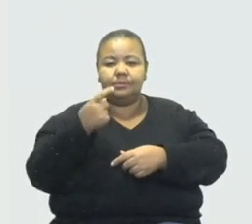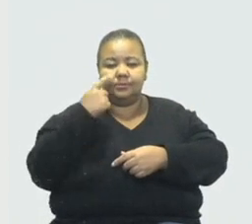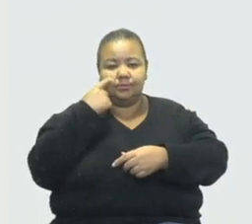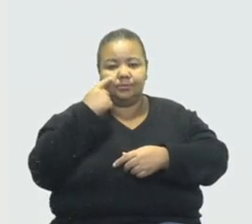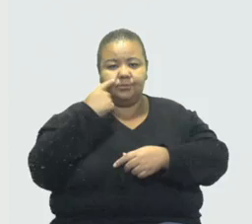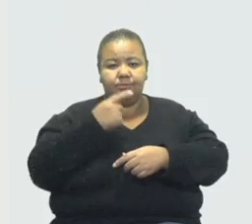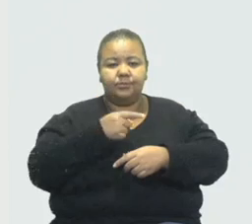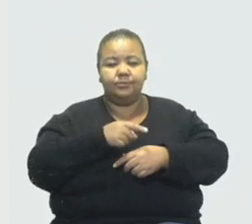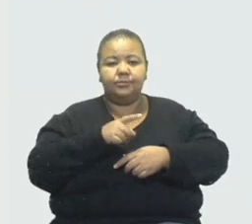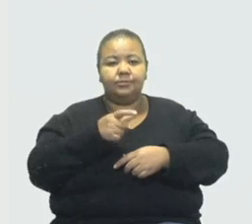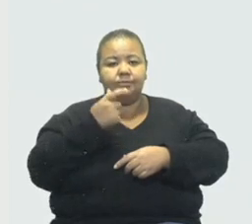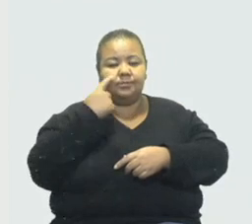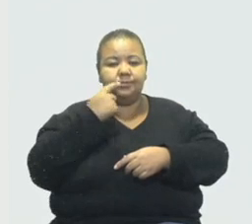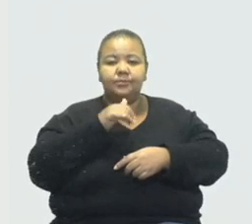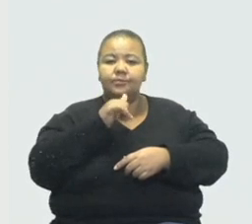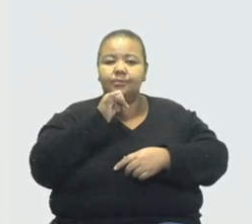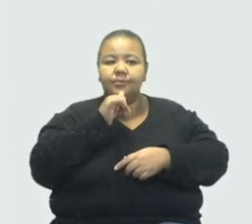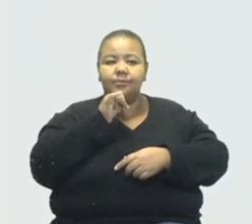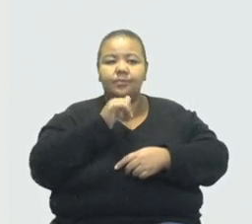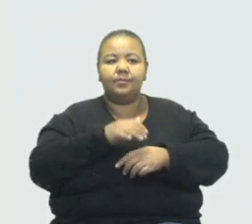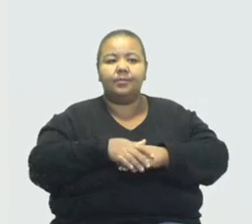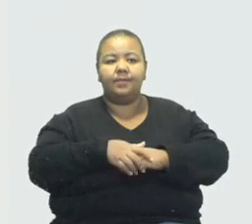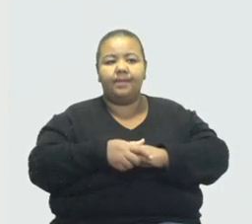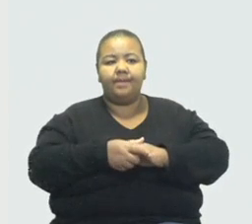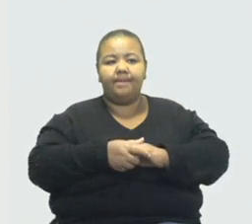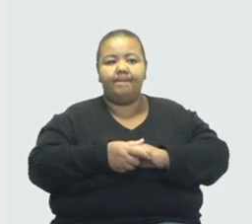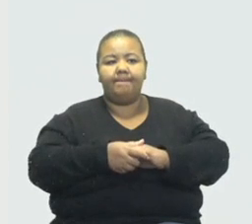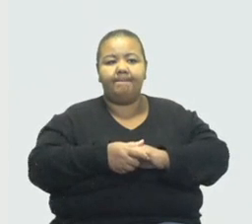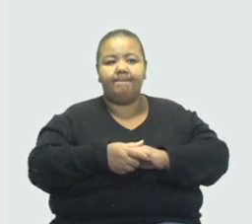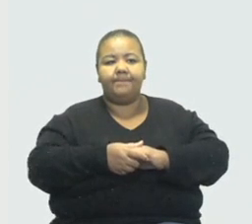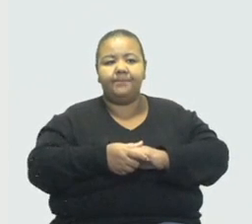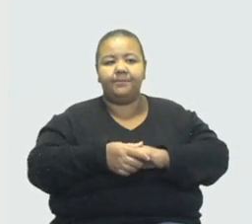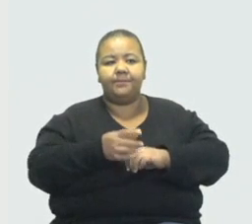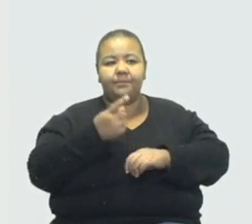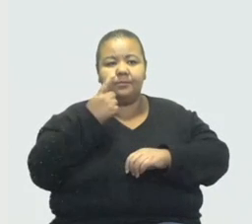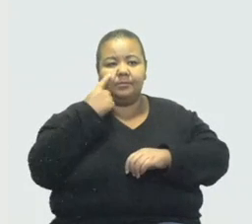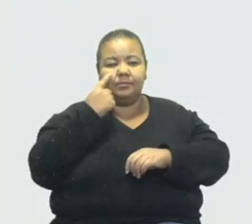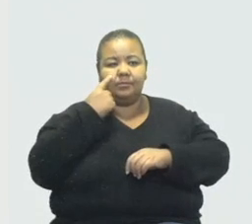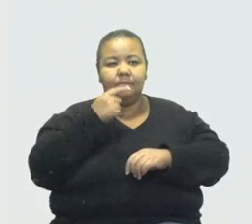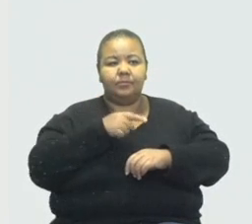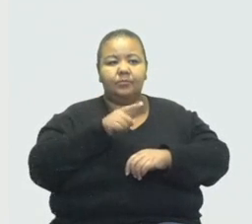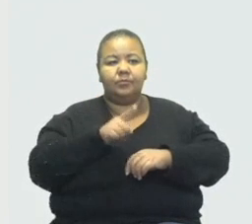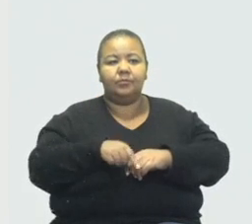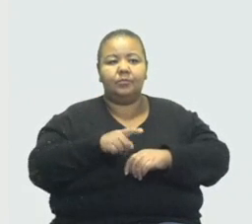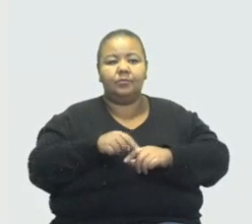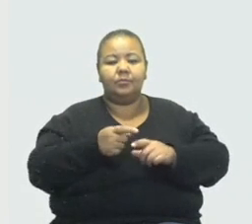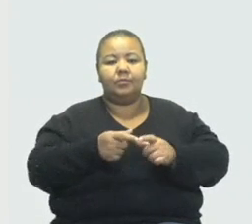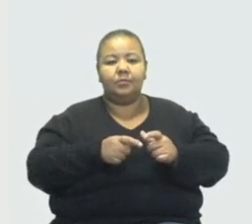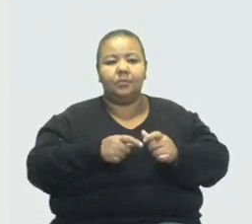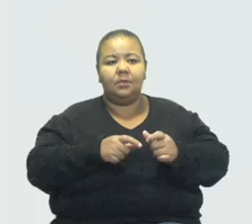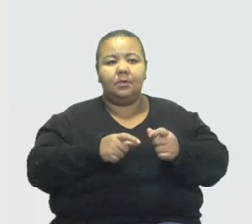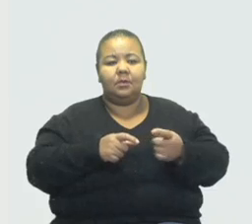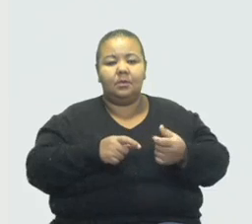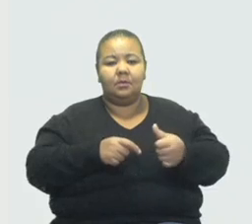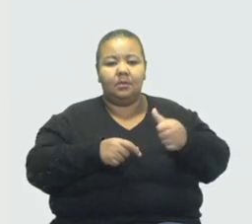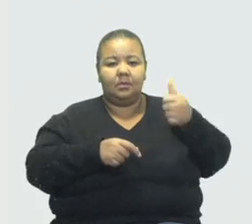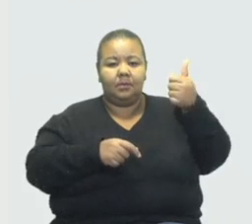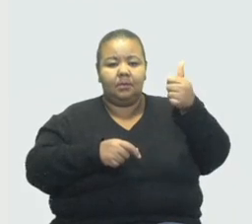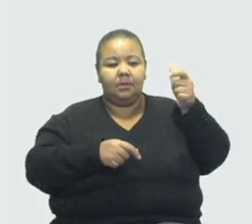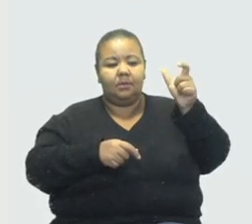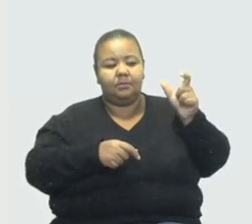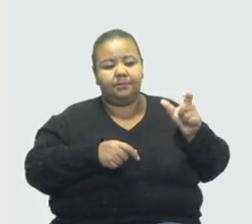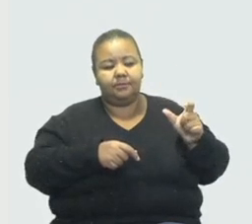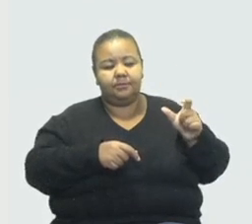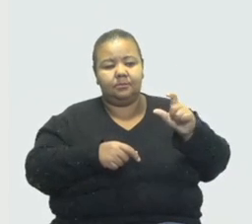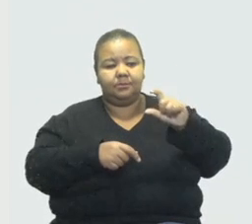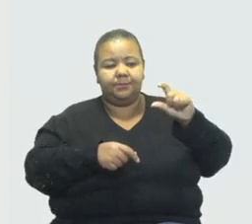essa situação. Vejamos um exemplo. Observe aqui, o elemento que está na primeira linha e na primeira coluna é o